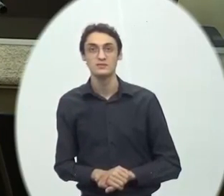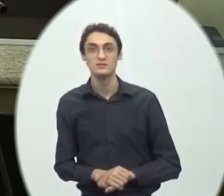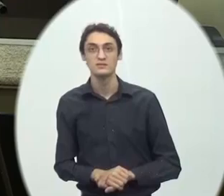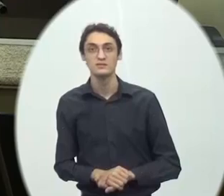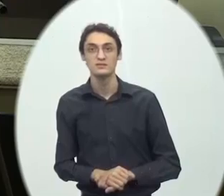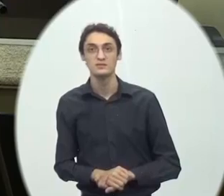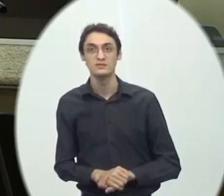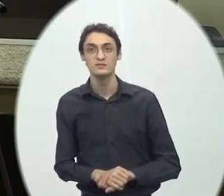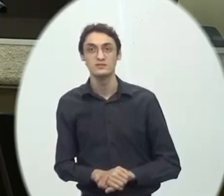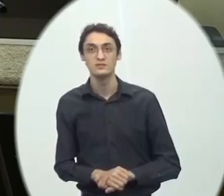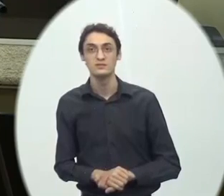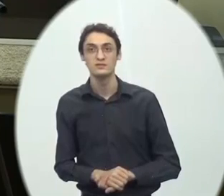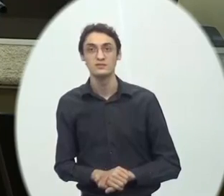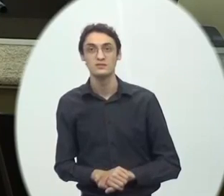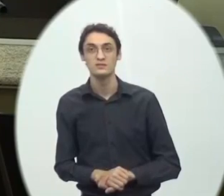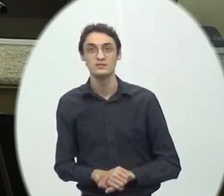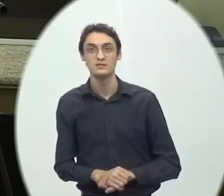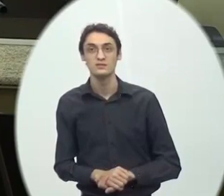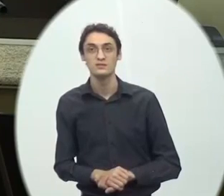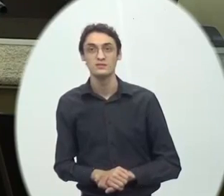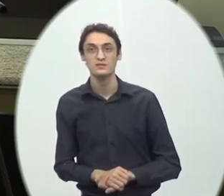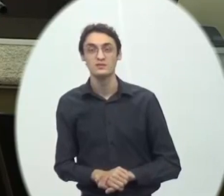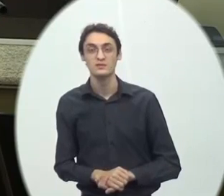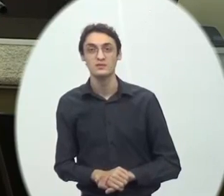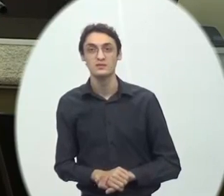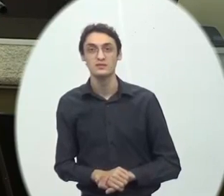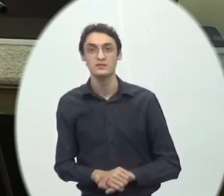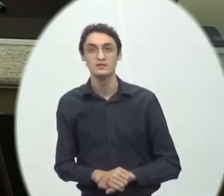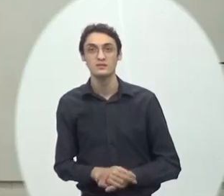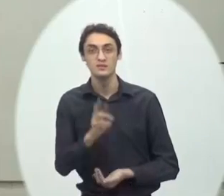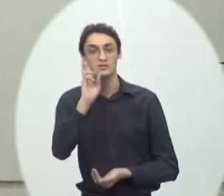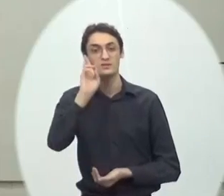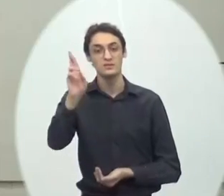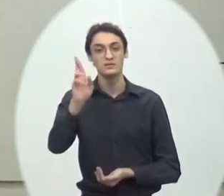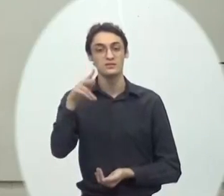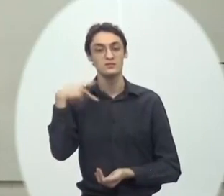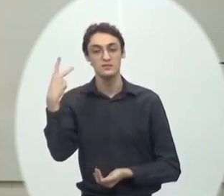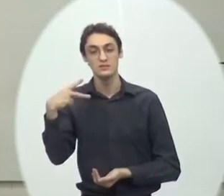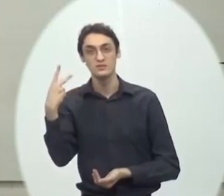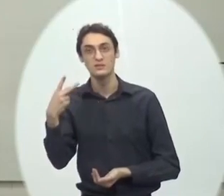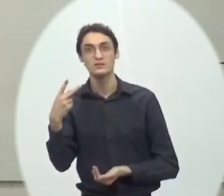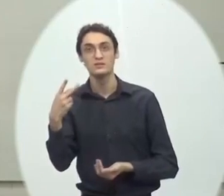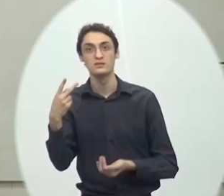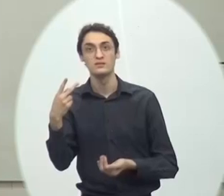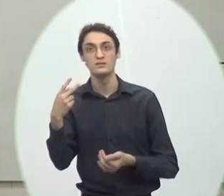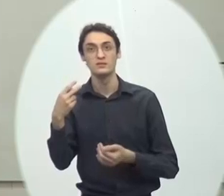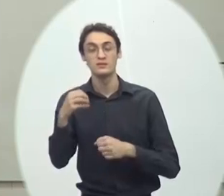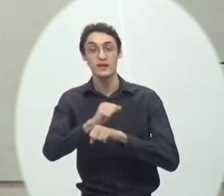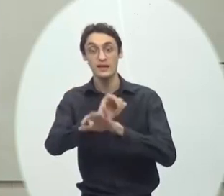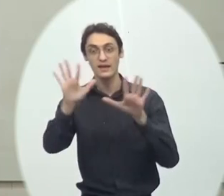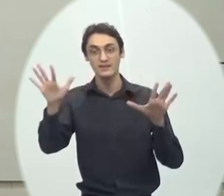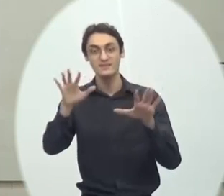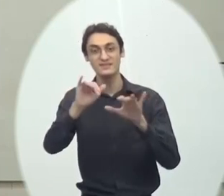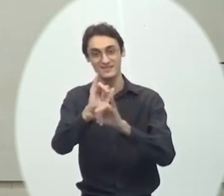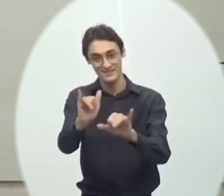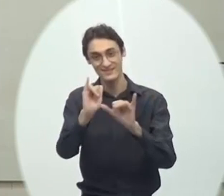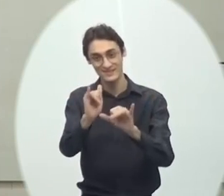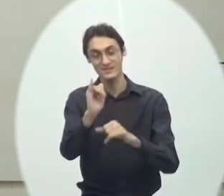Foi lá, deu um discurso. Senhores vereadores, só para esclarecimento